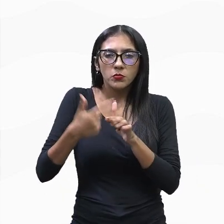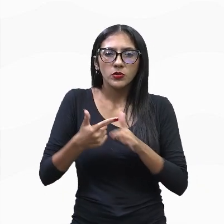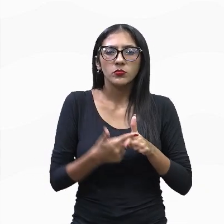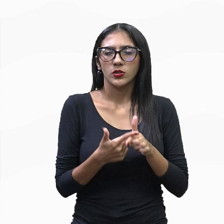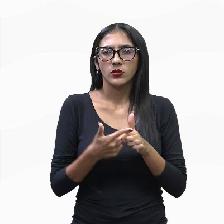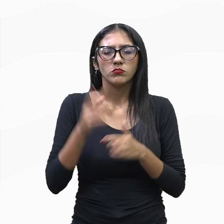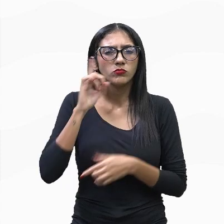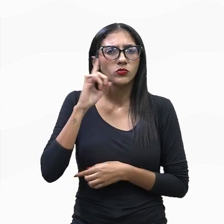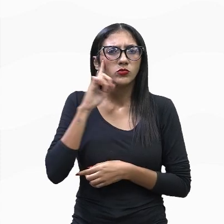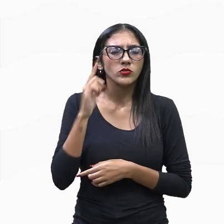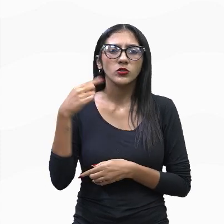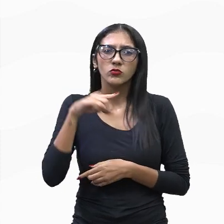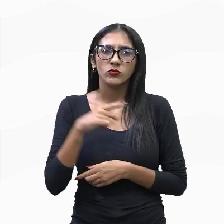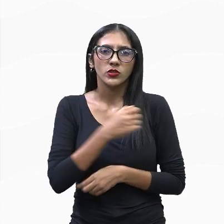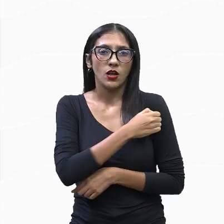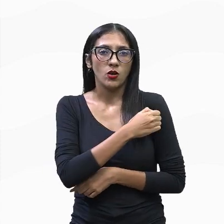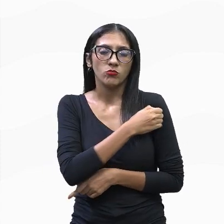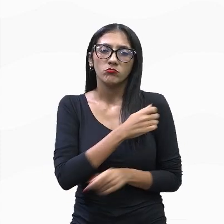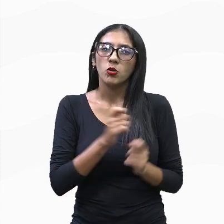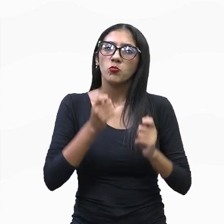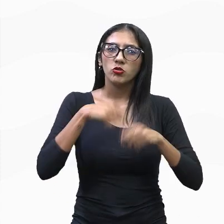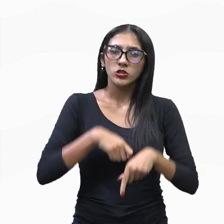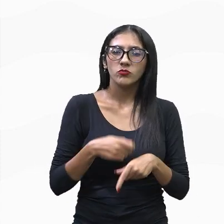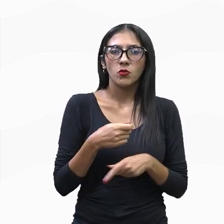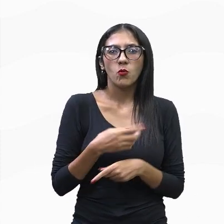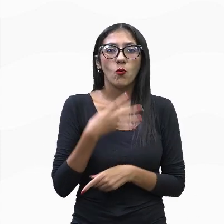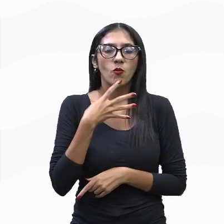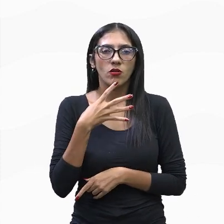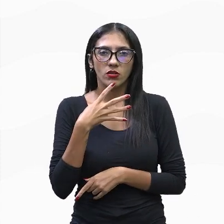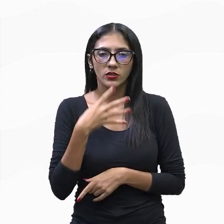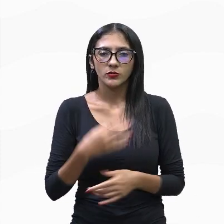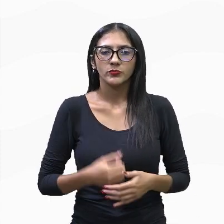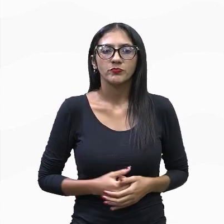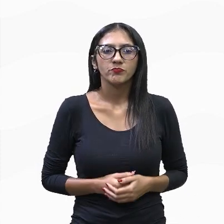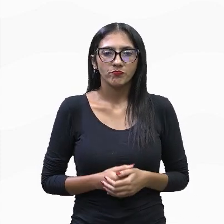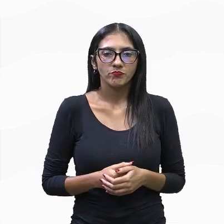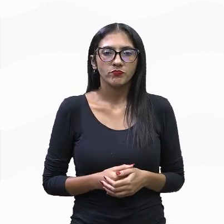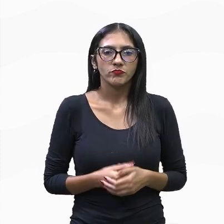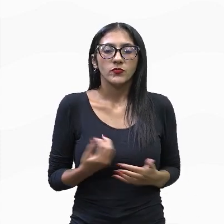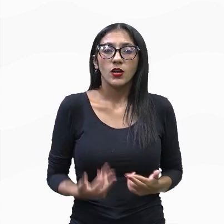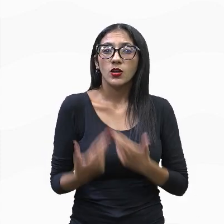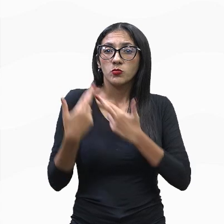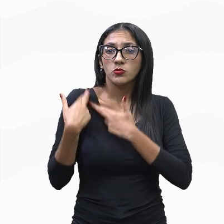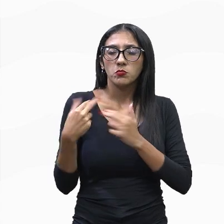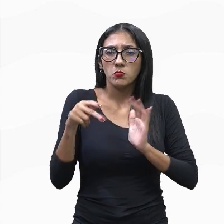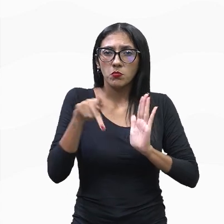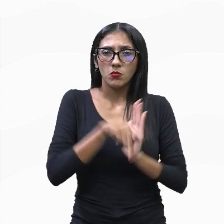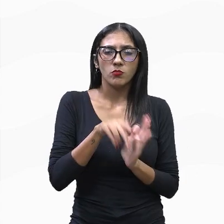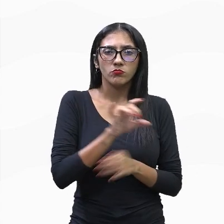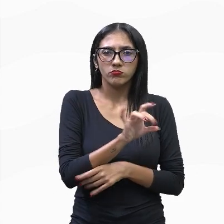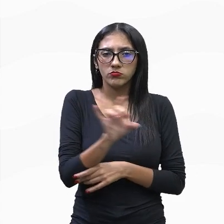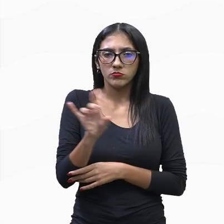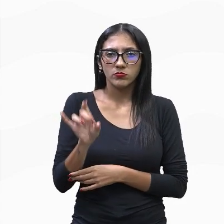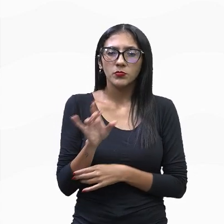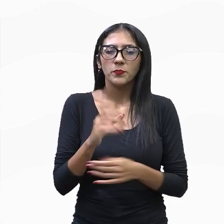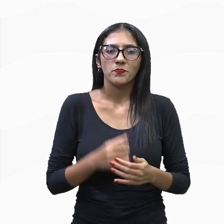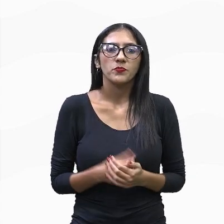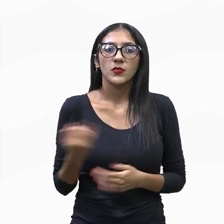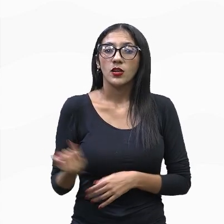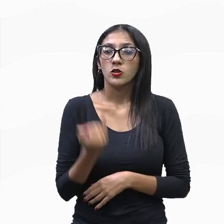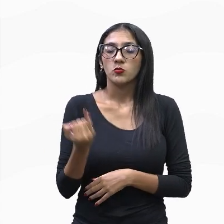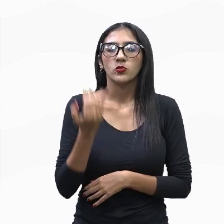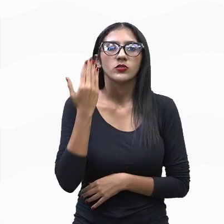possam viver em seus cotidianos, no trato com eles mesmos e com os outros. É importante perceber o papel